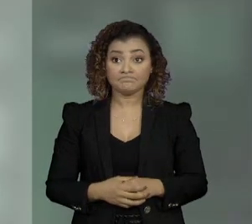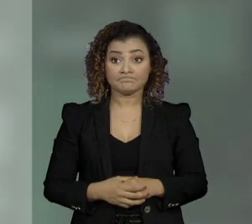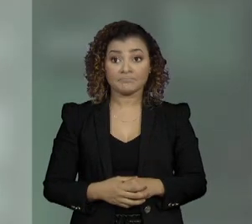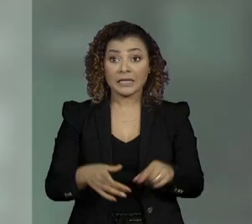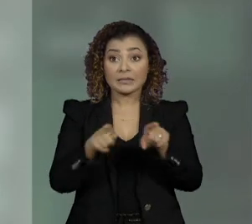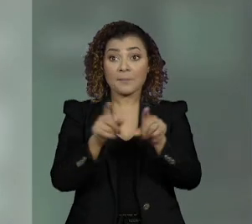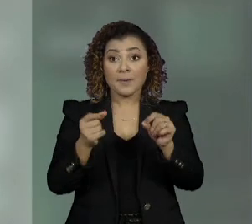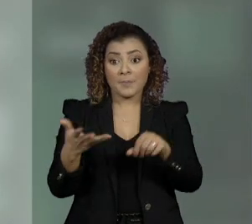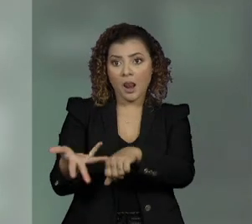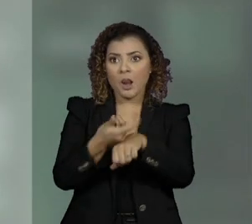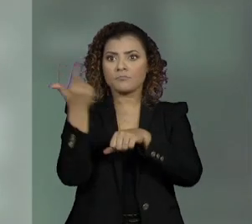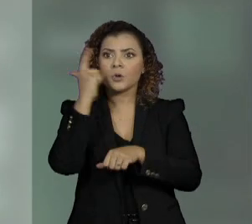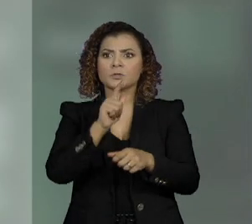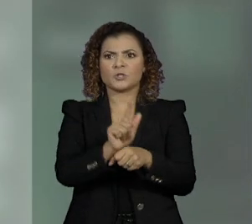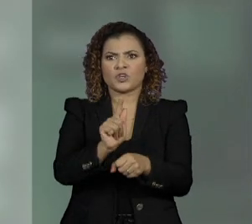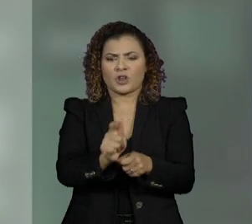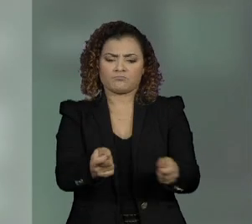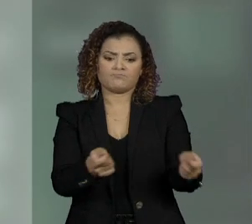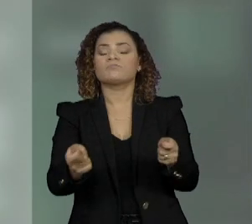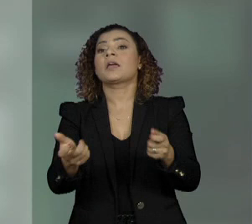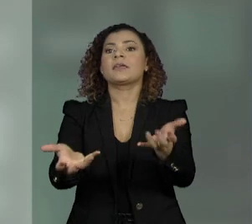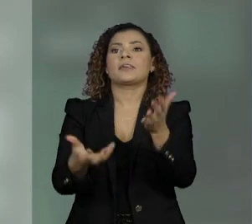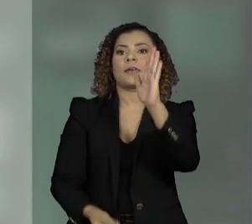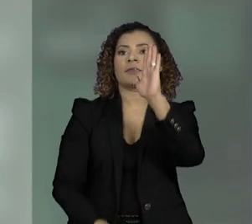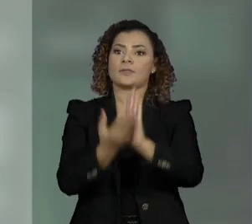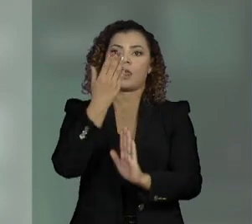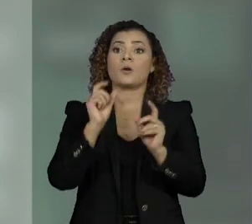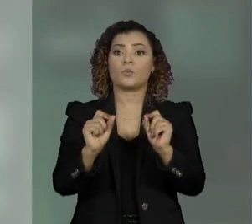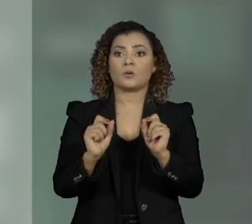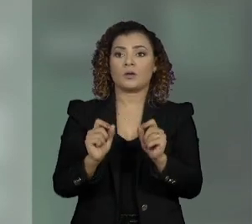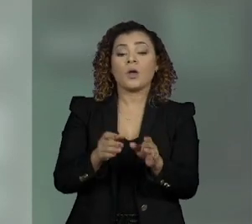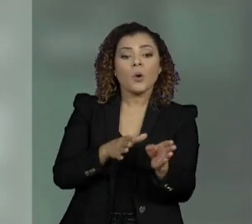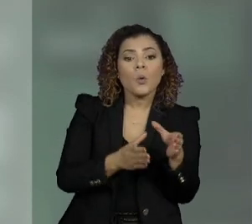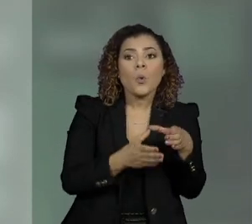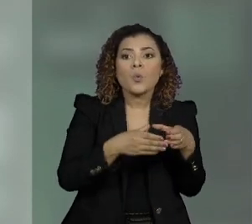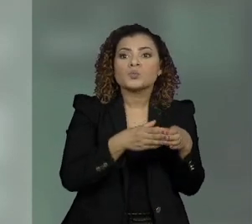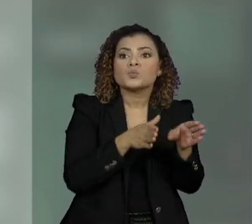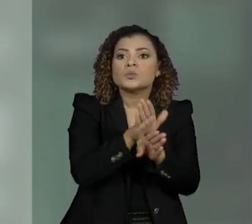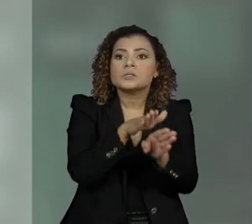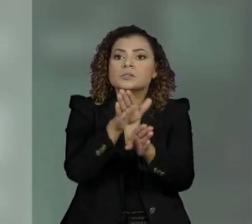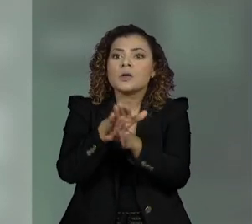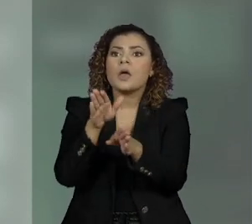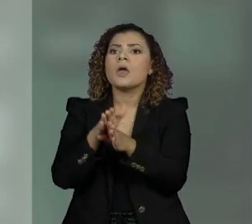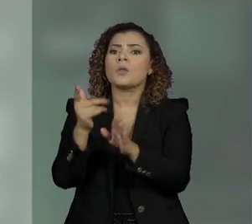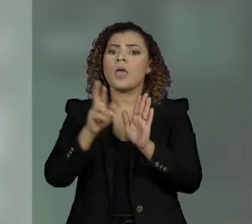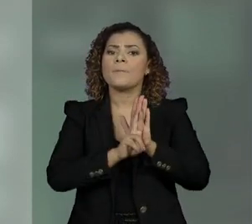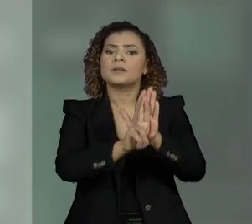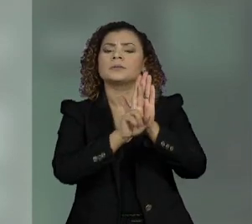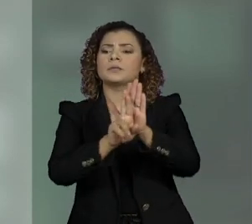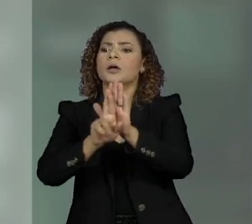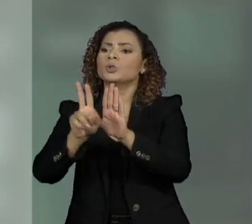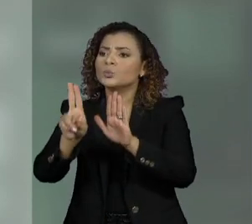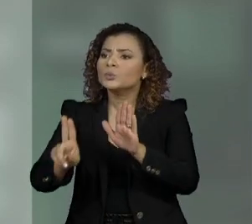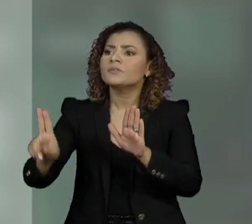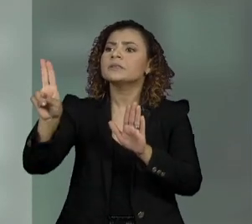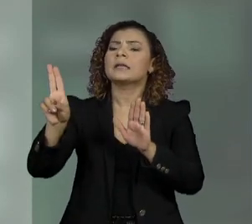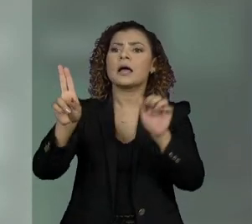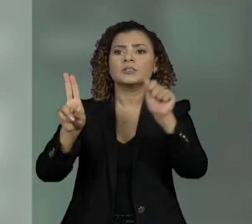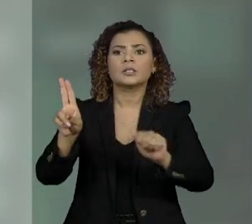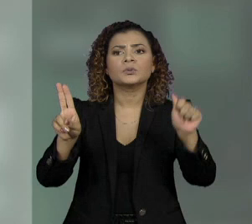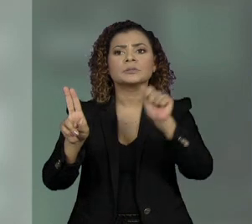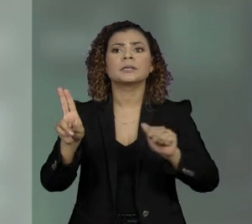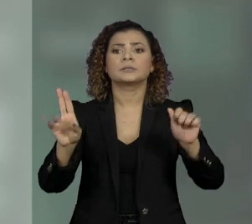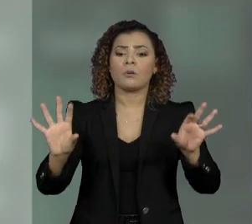para aperfeiçoar a gestão, pretende criar um conselho consultivo com a participação de representantes de universidades e